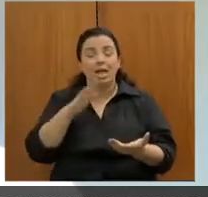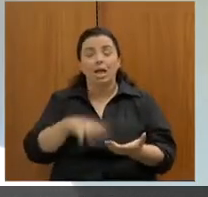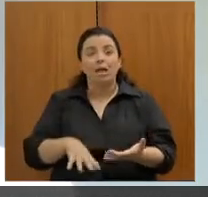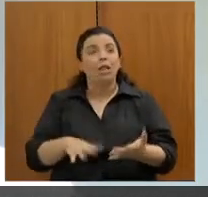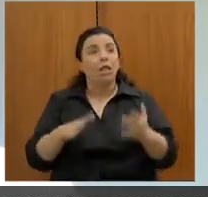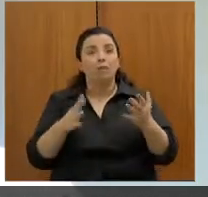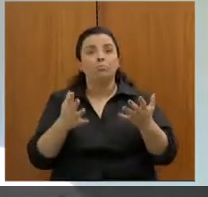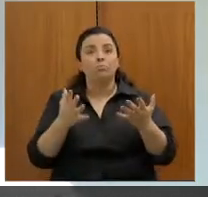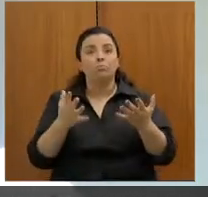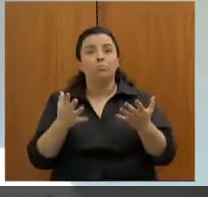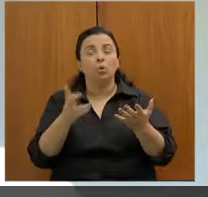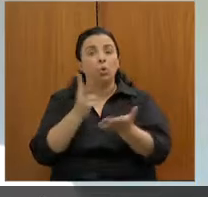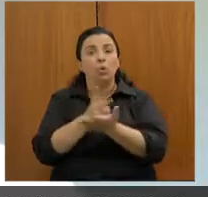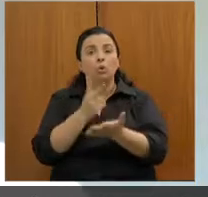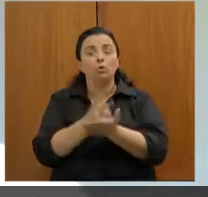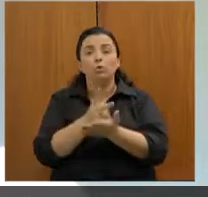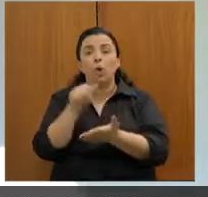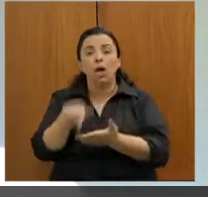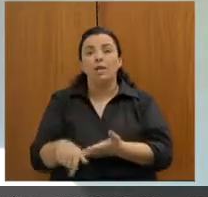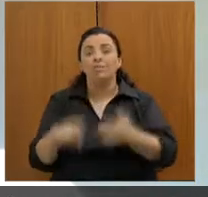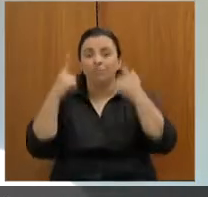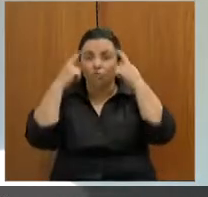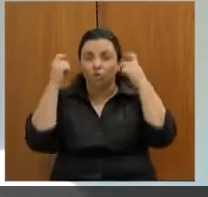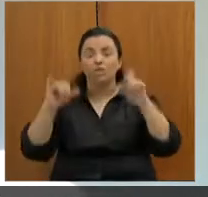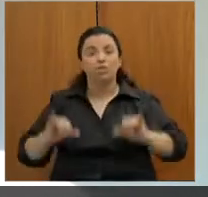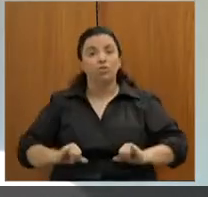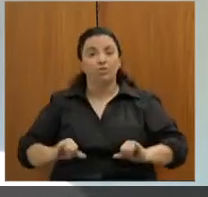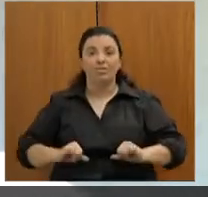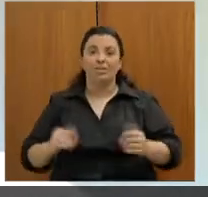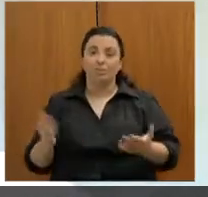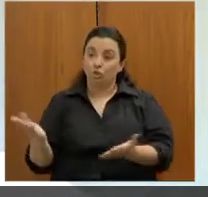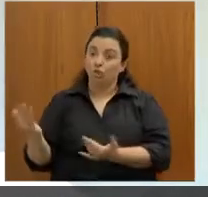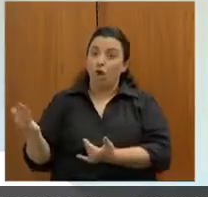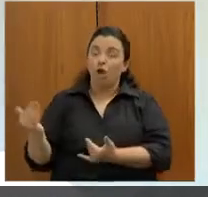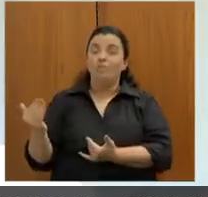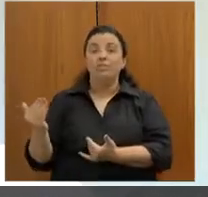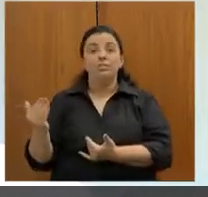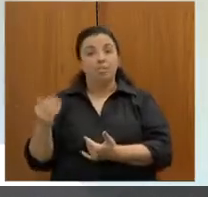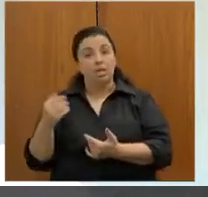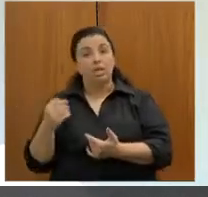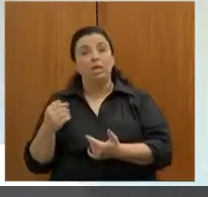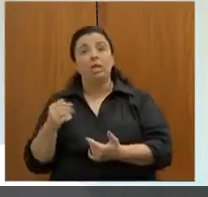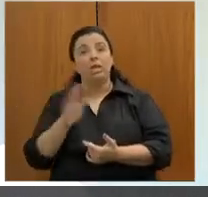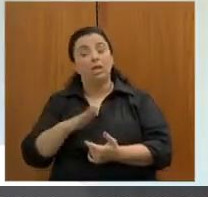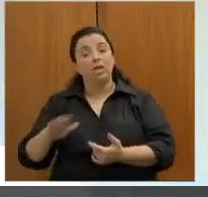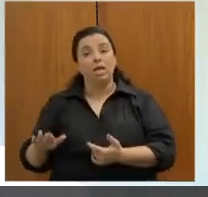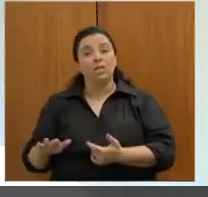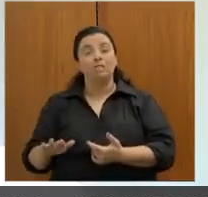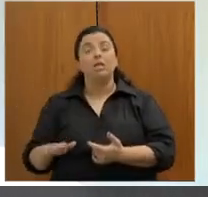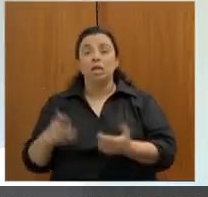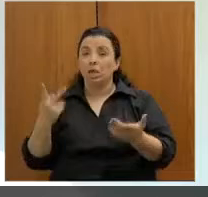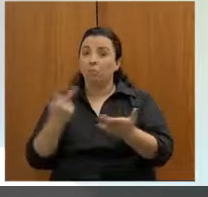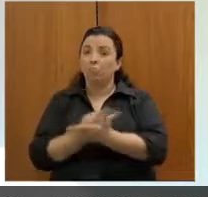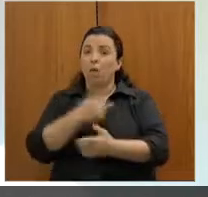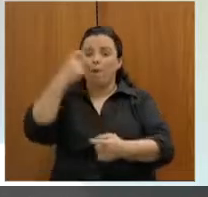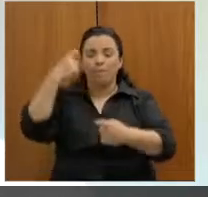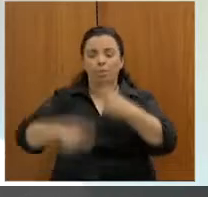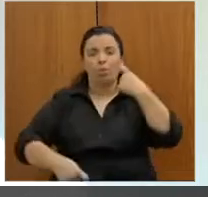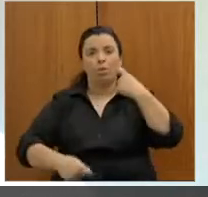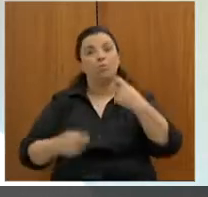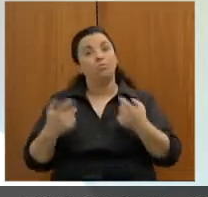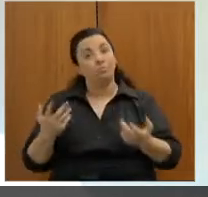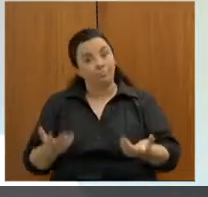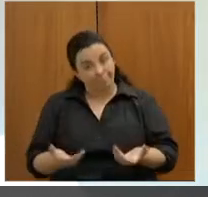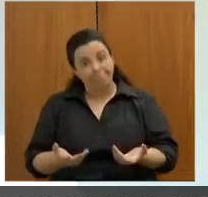são estupradas a história do outro país também é marcado por uma violência intensa sobre o corpo de mulher e aí